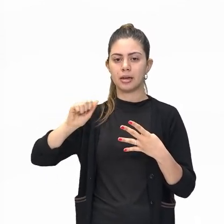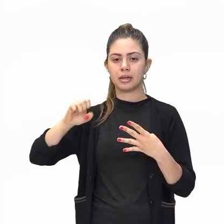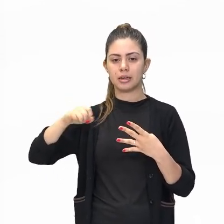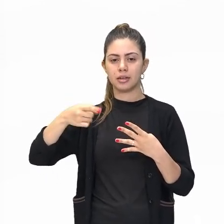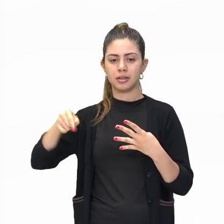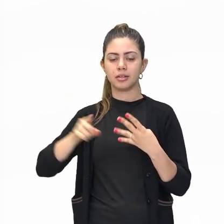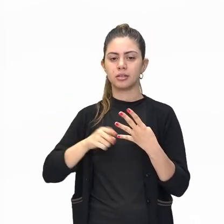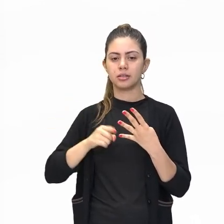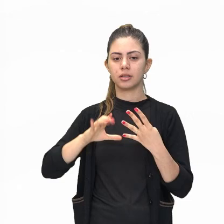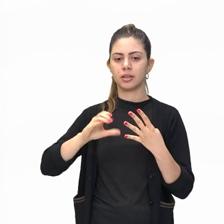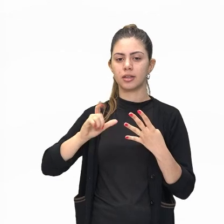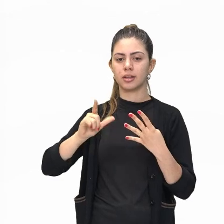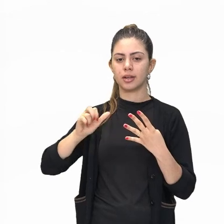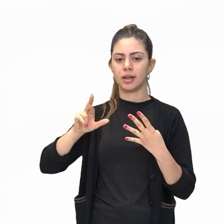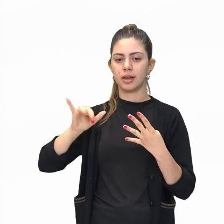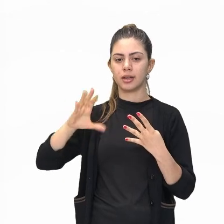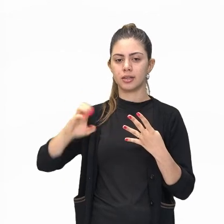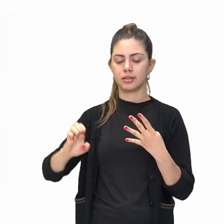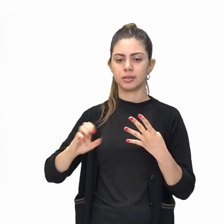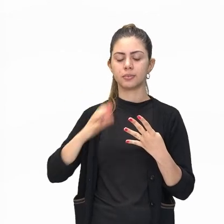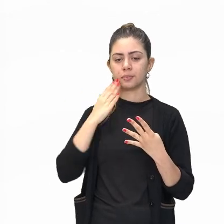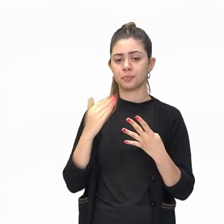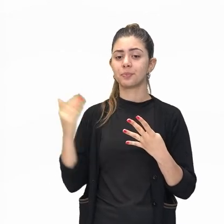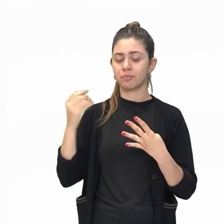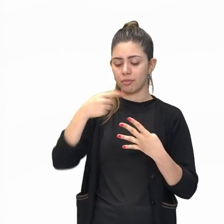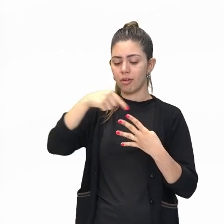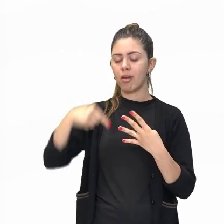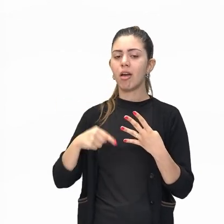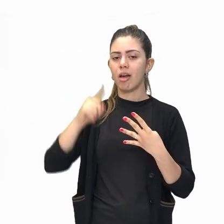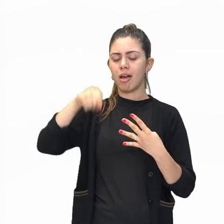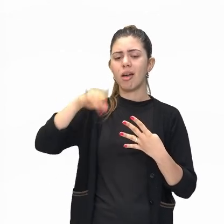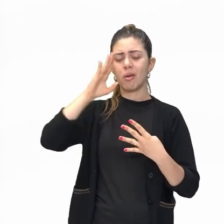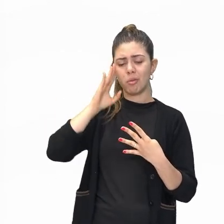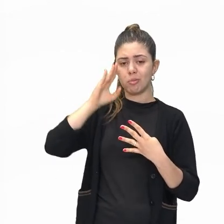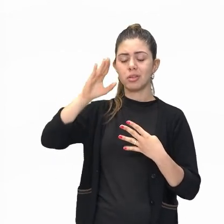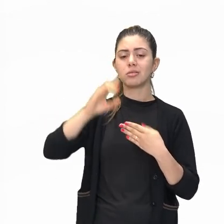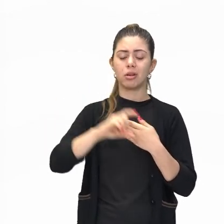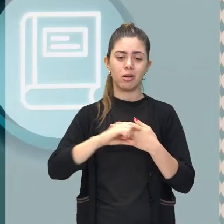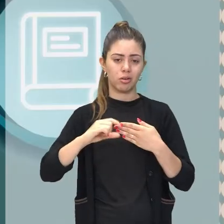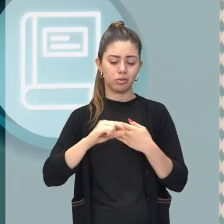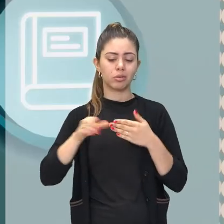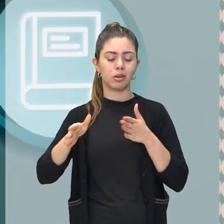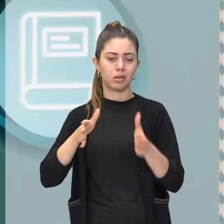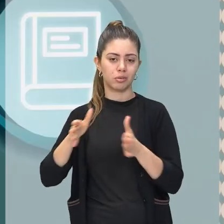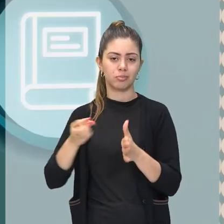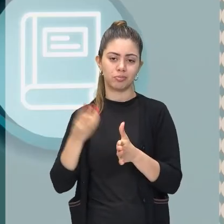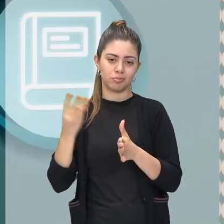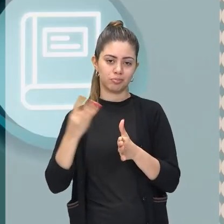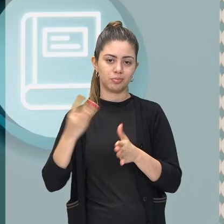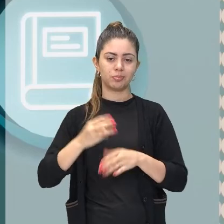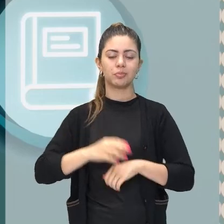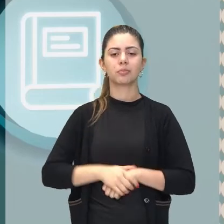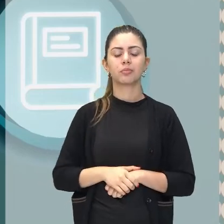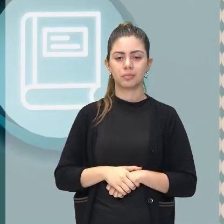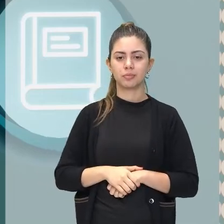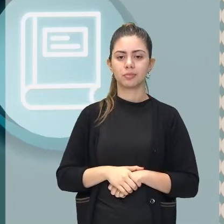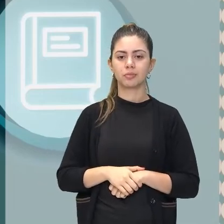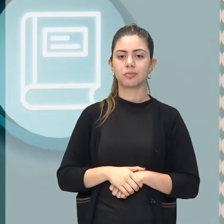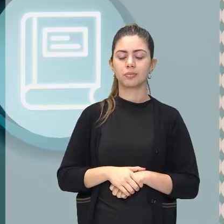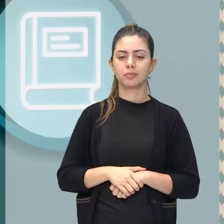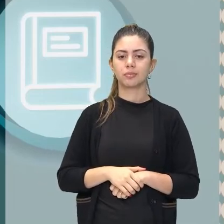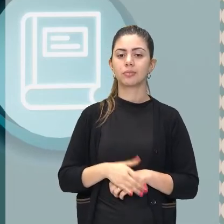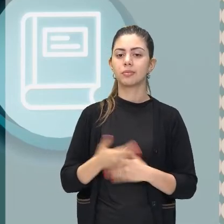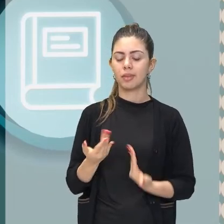e Clarice Lispector. Esses foram os principais autores que se destacaram